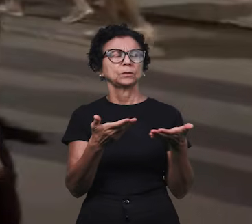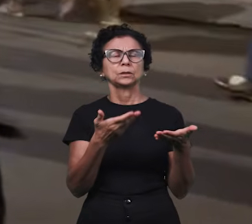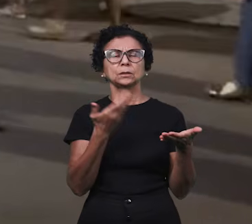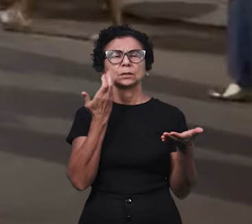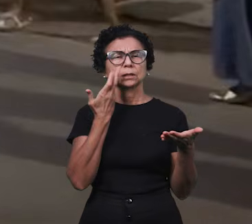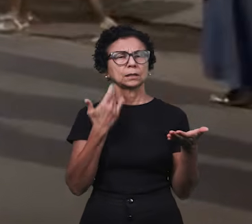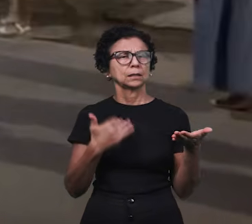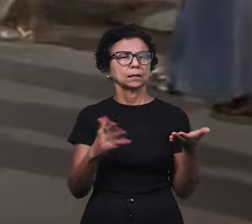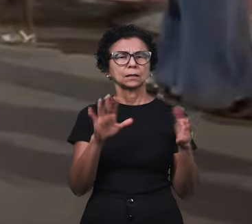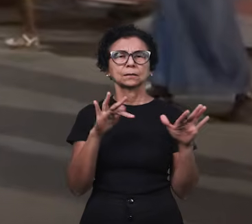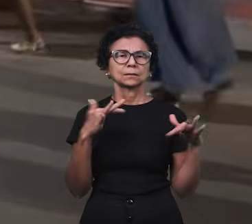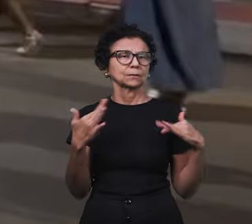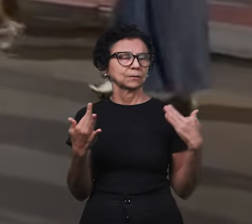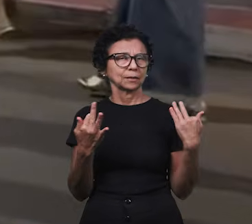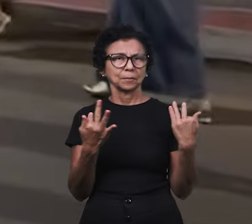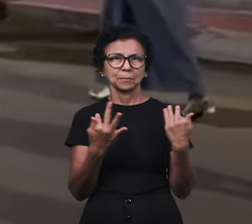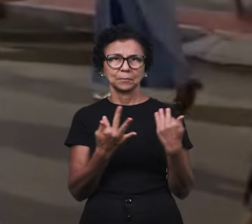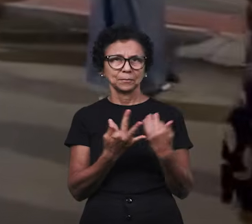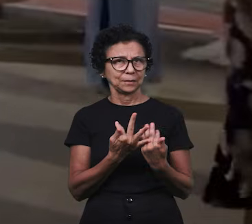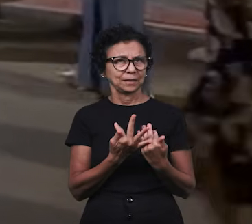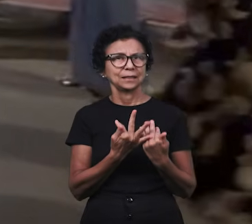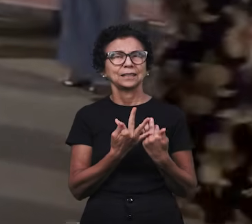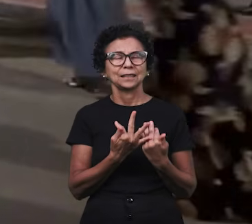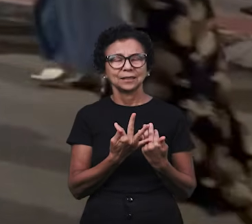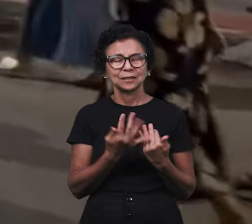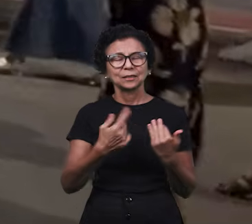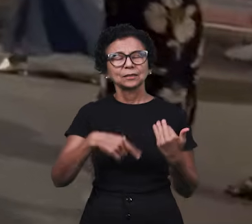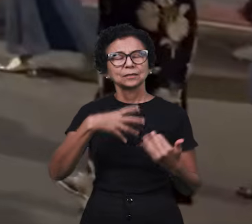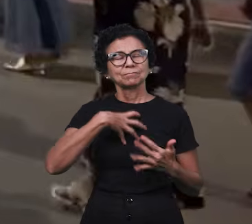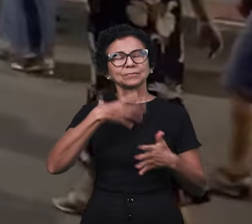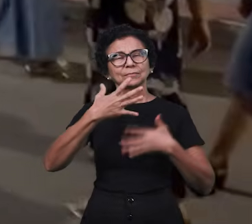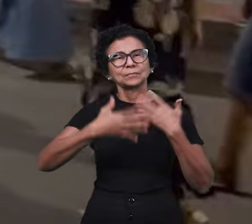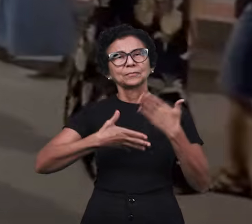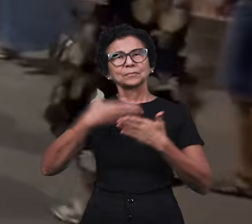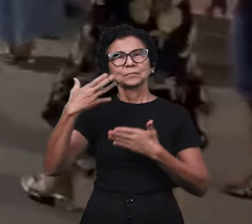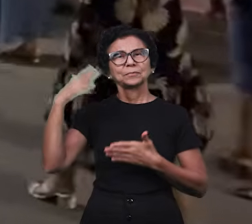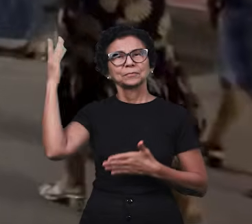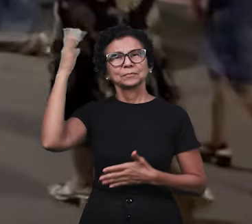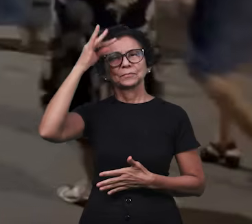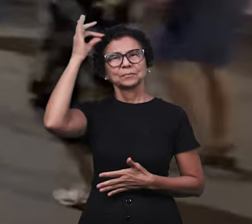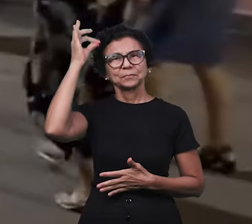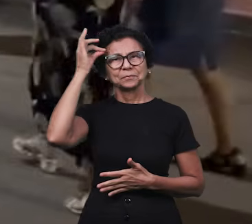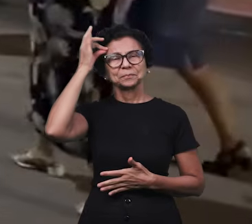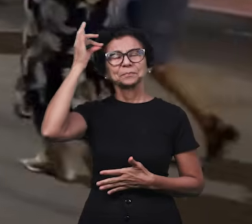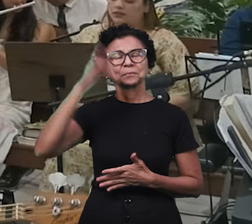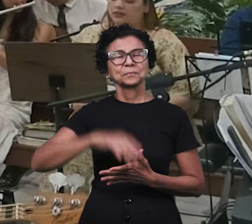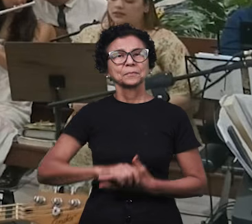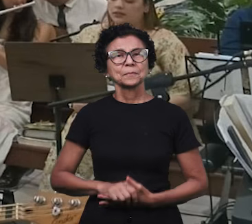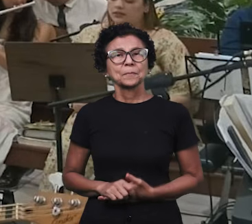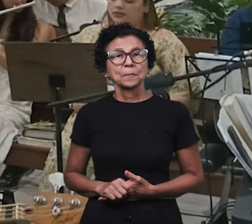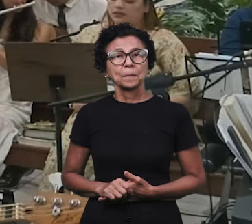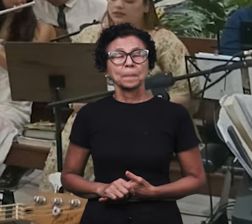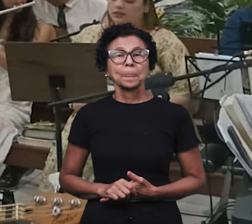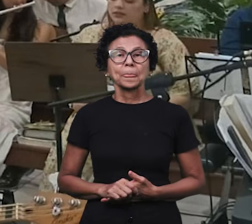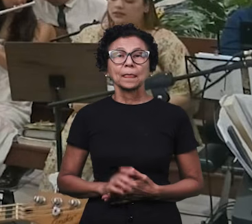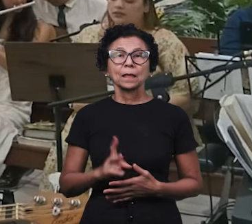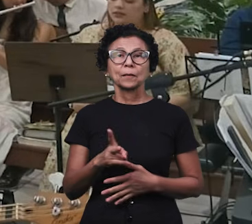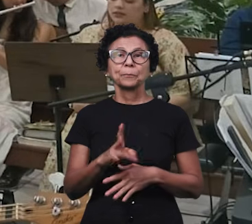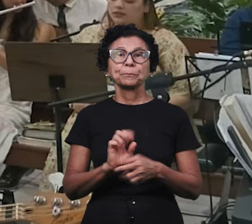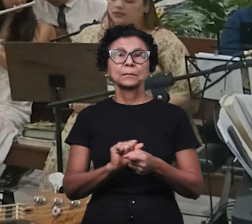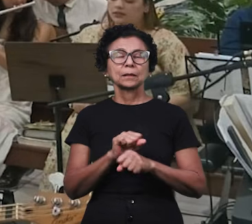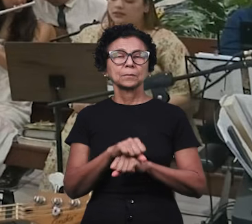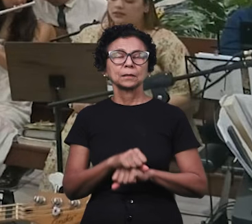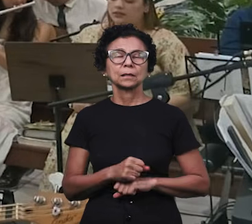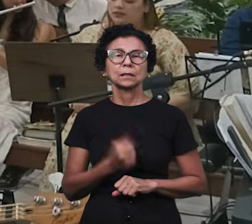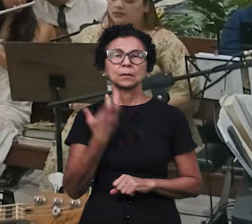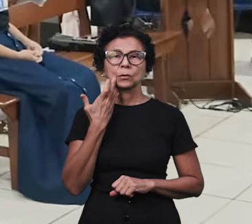alcançando crianças e famílias em um momento de evangelização marcado pela alegria e pela presença do Senhor. Ainda na ICM Muxaba 1